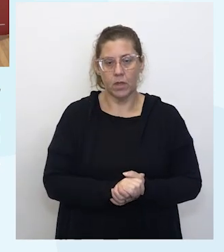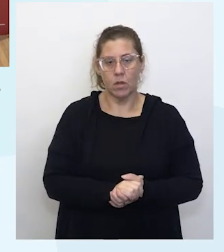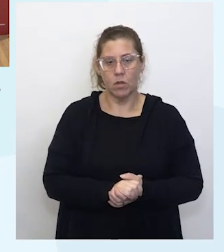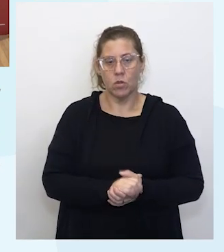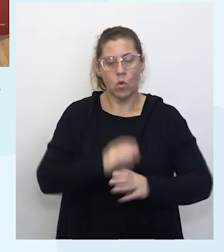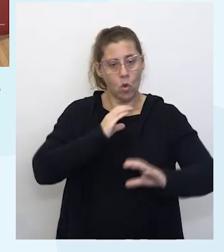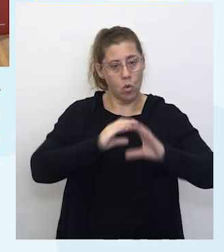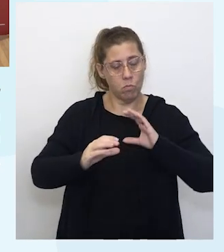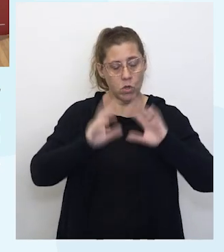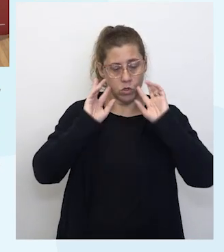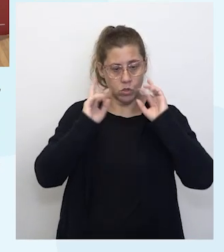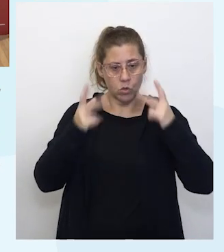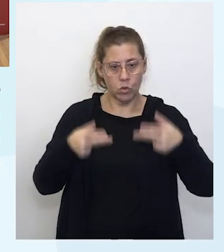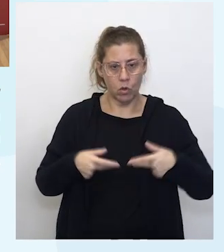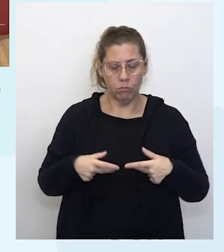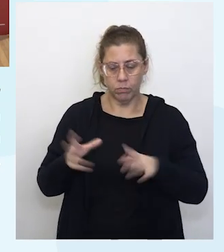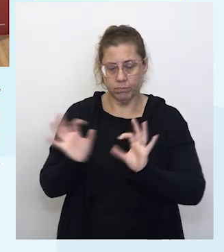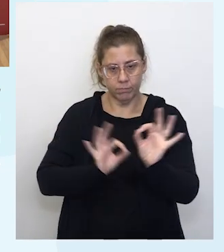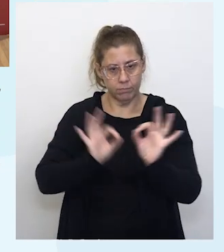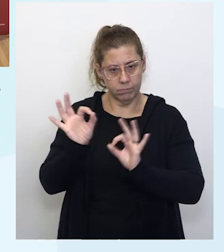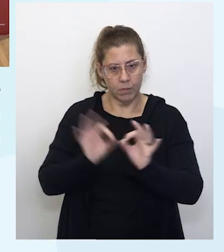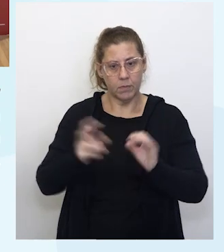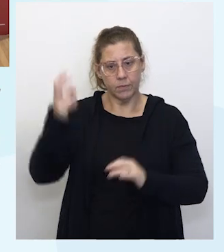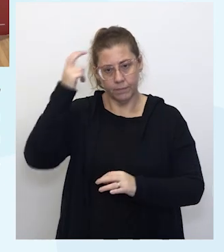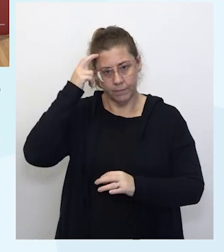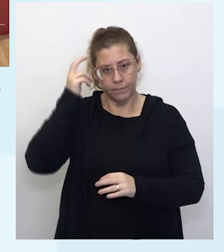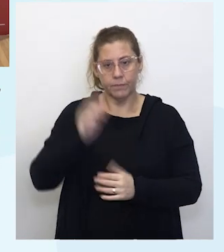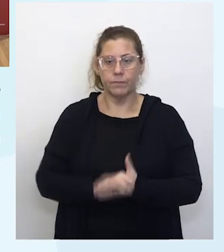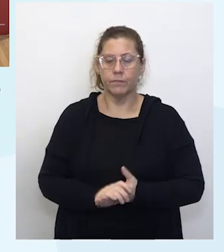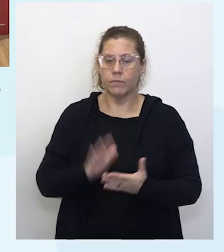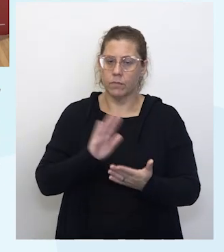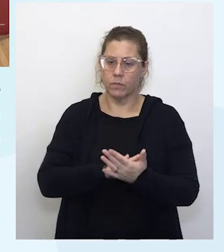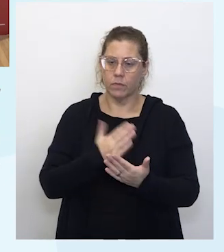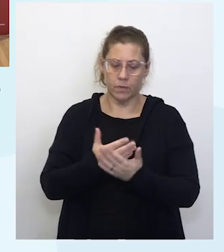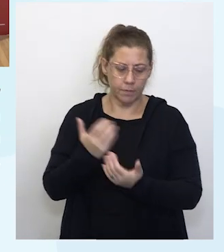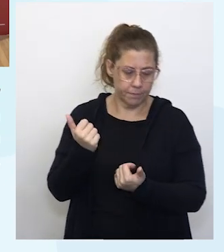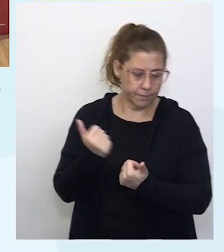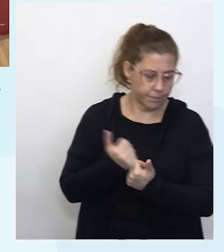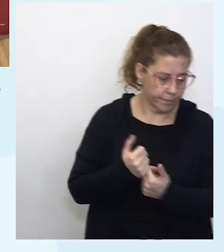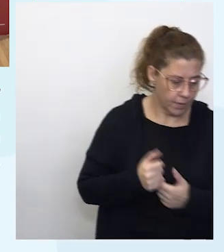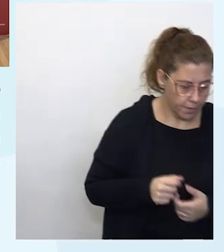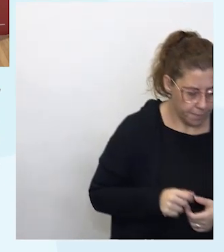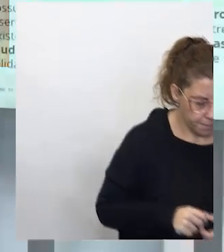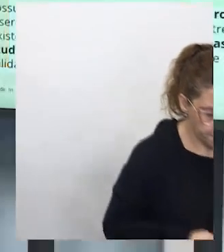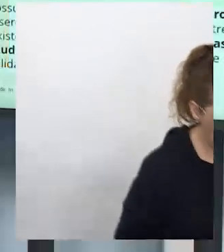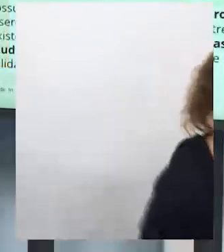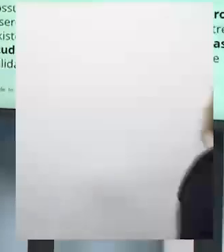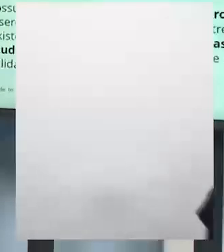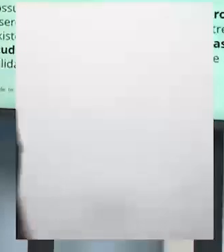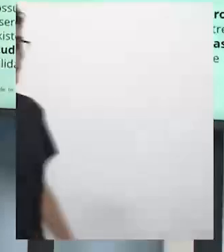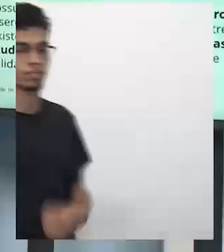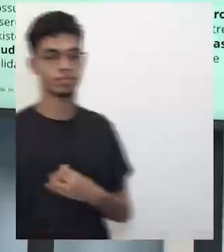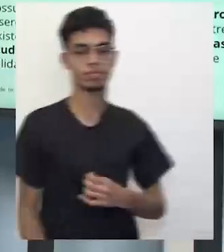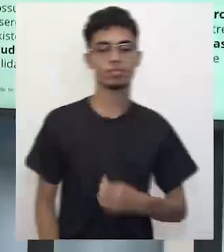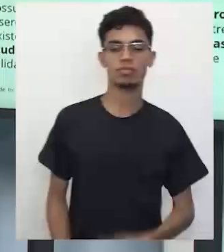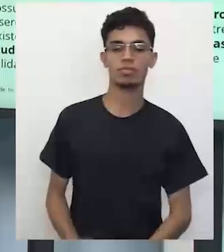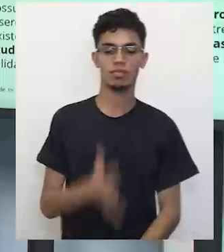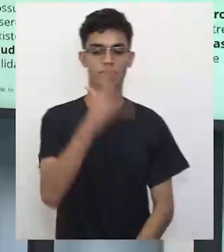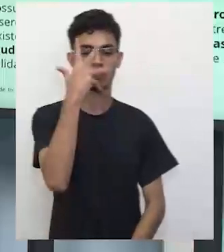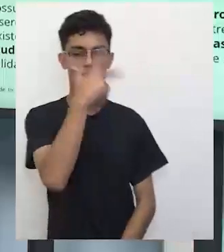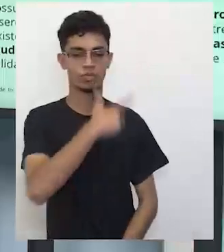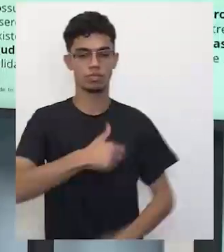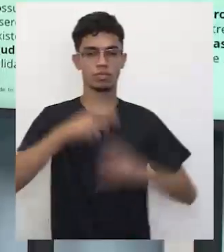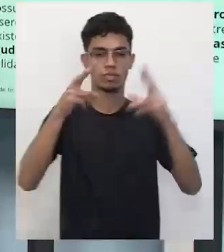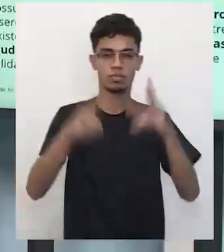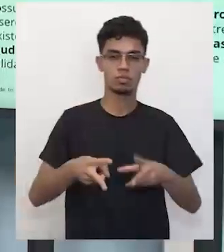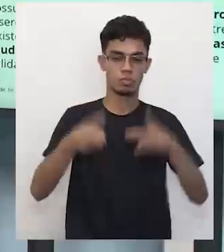comunicação humana e para a produção de cultura. Isso é uma beleza, né, Fabi? Fala aí, é bonito. Porque aí nós percebemos